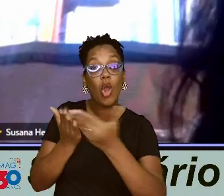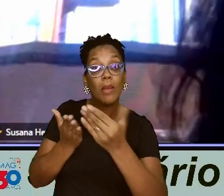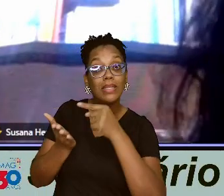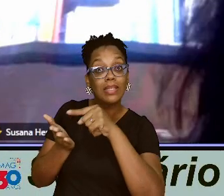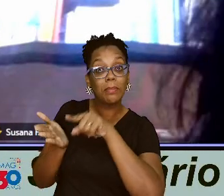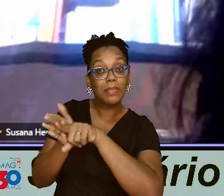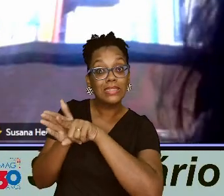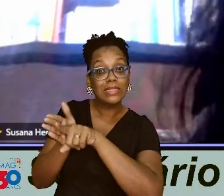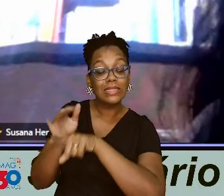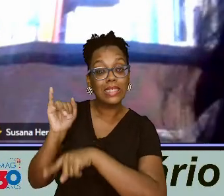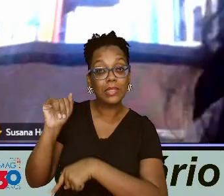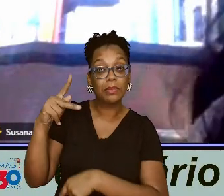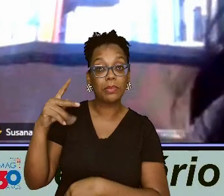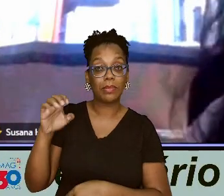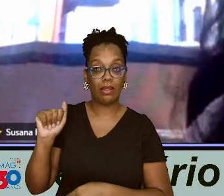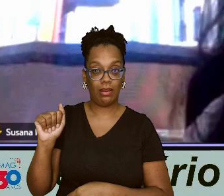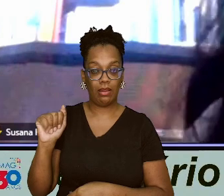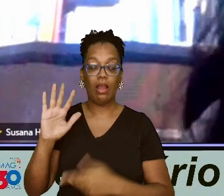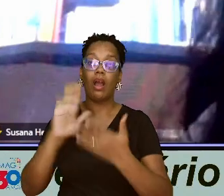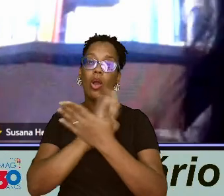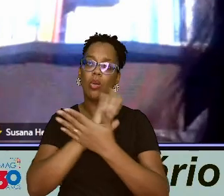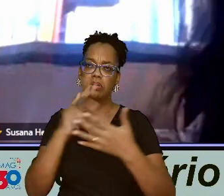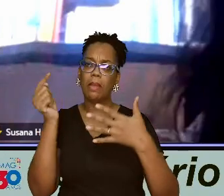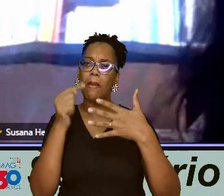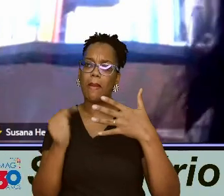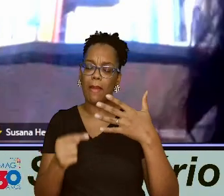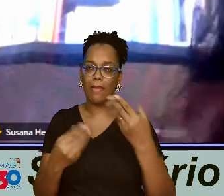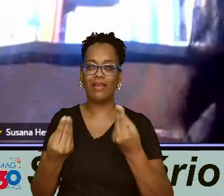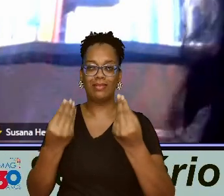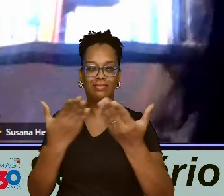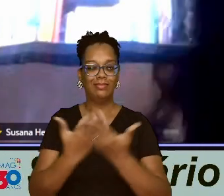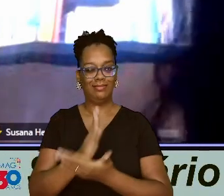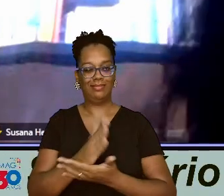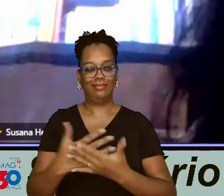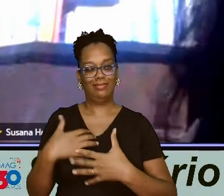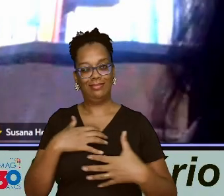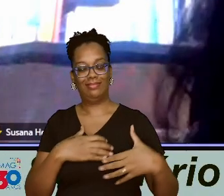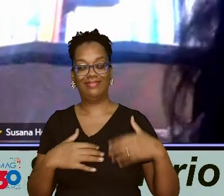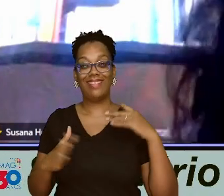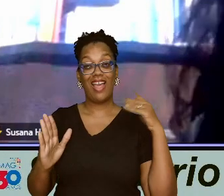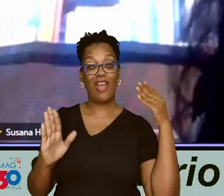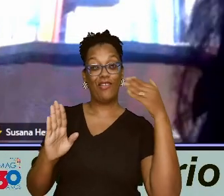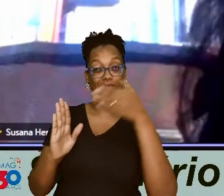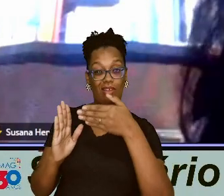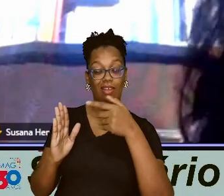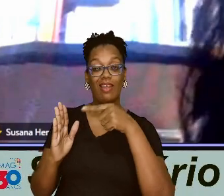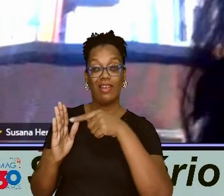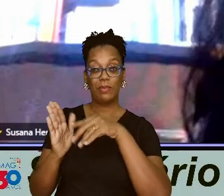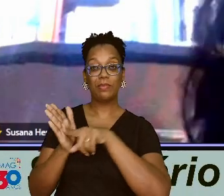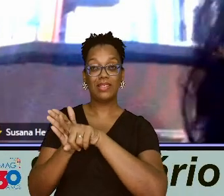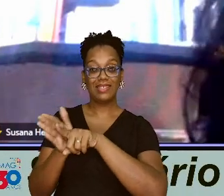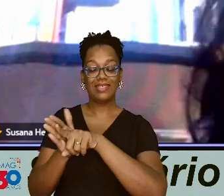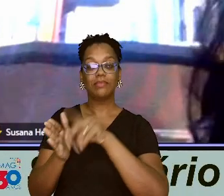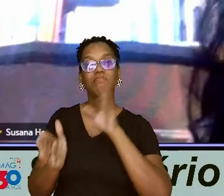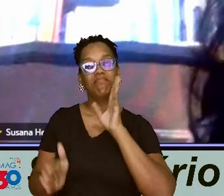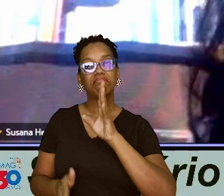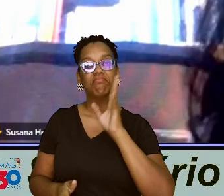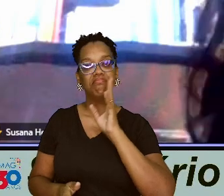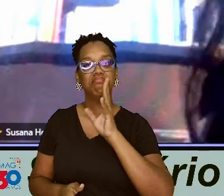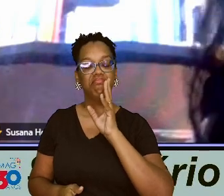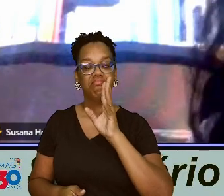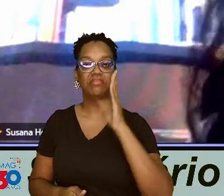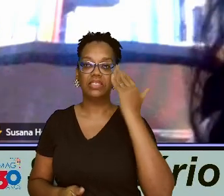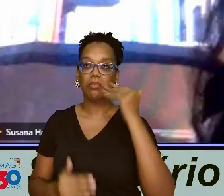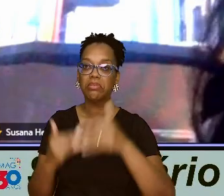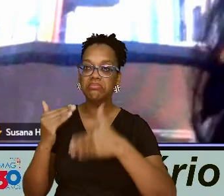IPEA, né? Então, tem alguns dados ali também que incomodaram vocês e vocês se referem a ela, e isso é muito legal em termos de